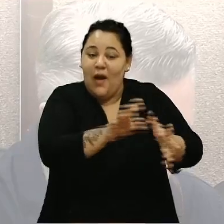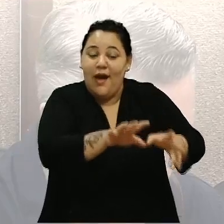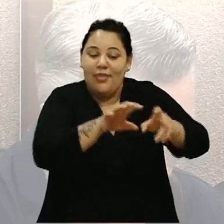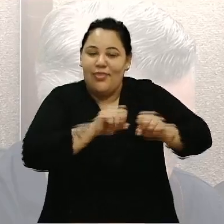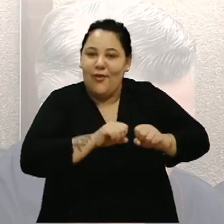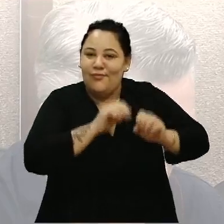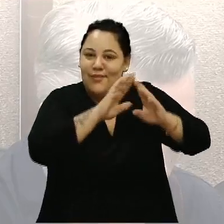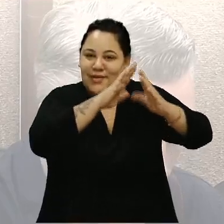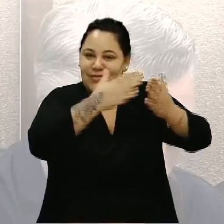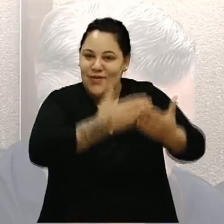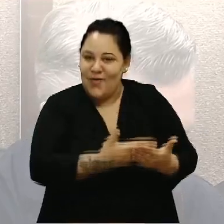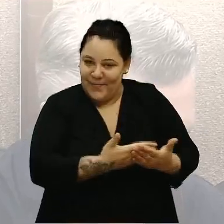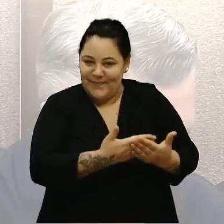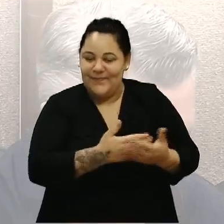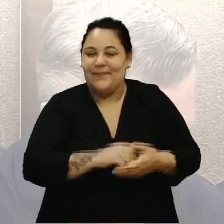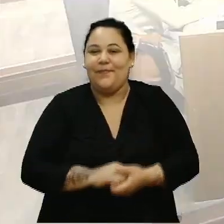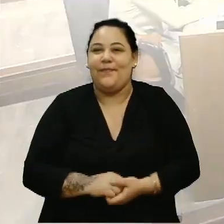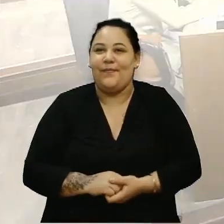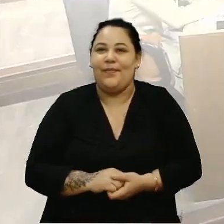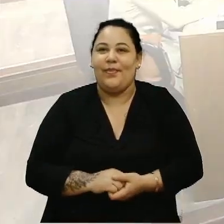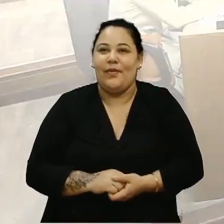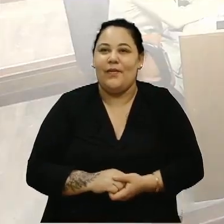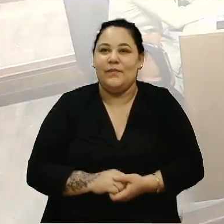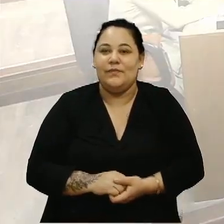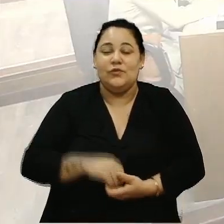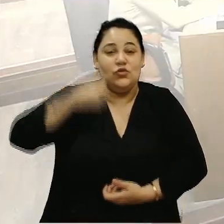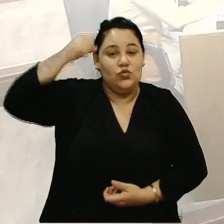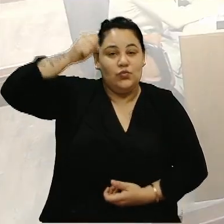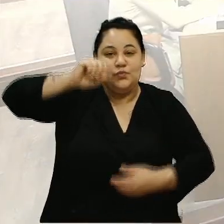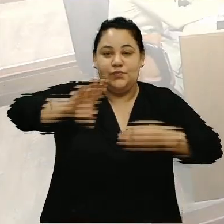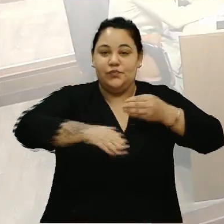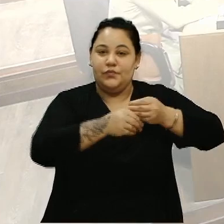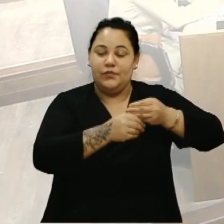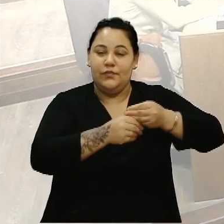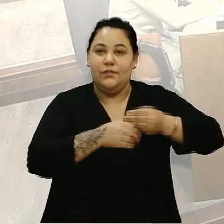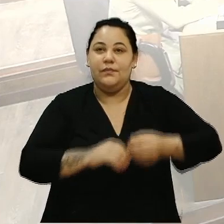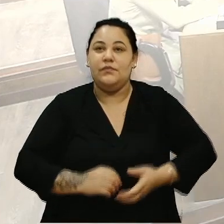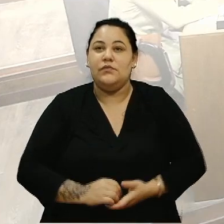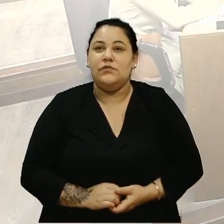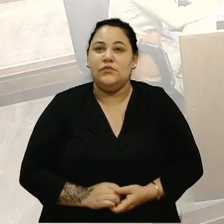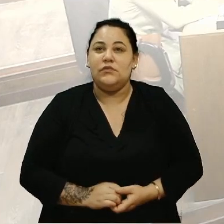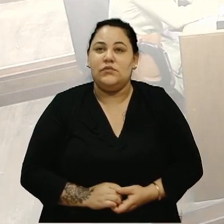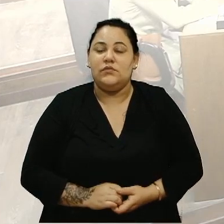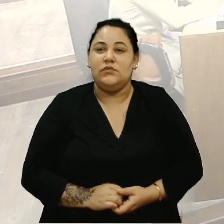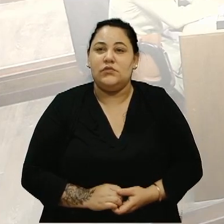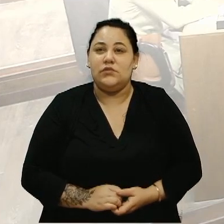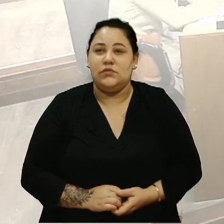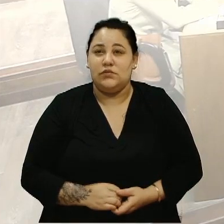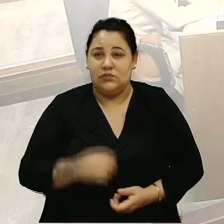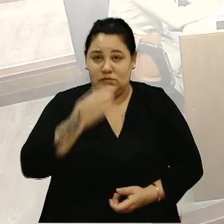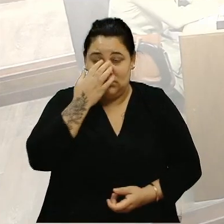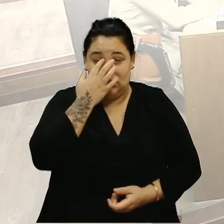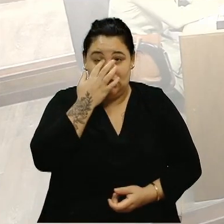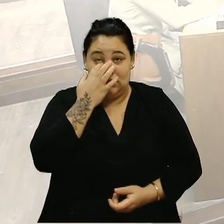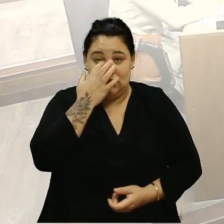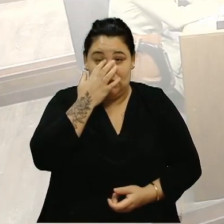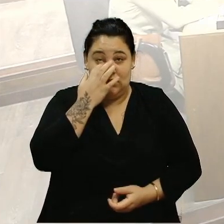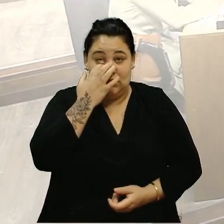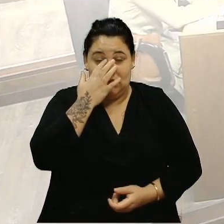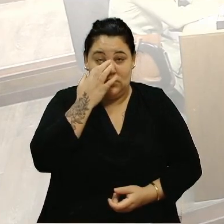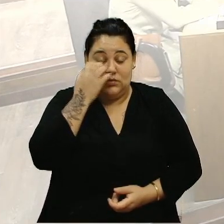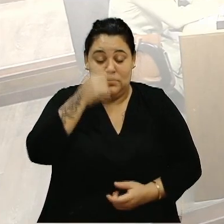Escola. Uma parte, vereador Xuxa. Peço a palavra, senhora presidente. Esse projeto é muito